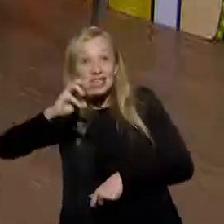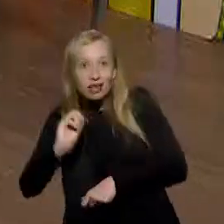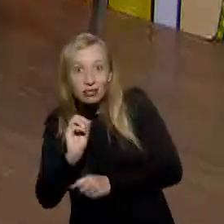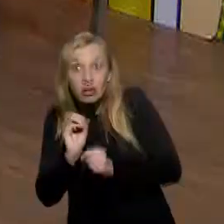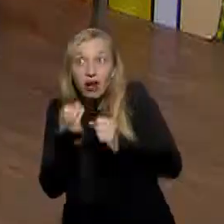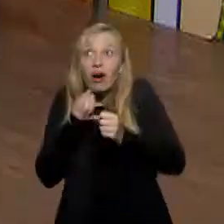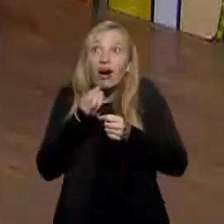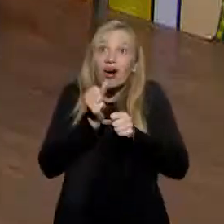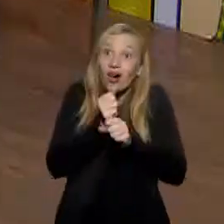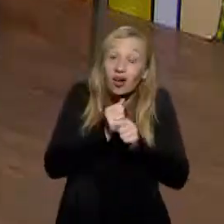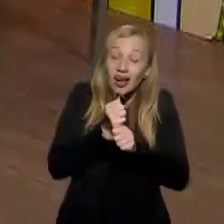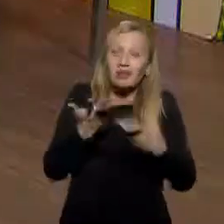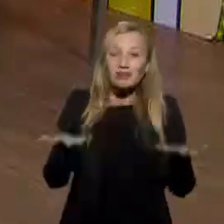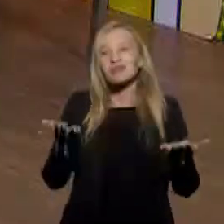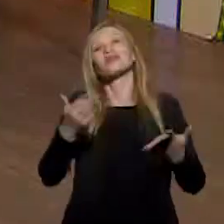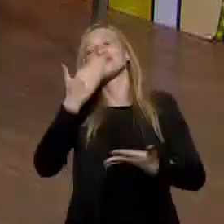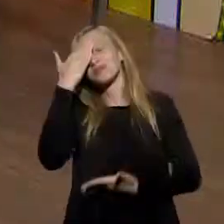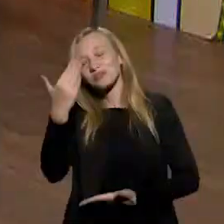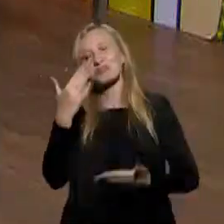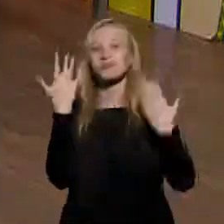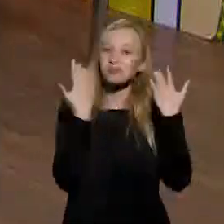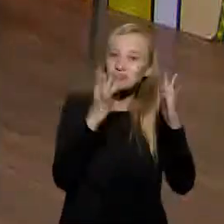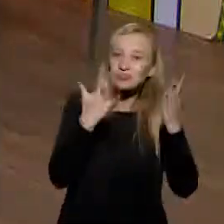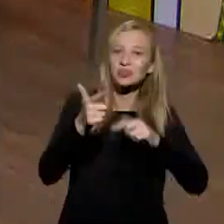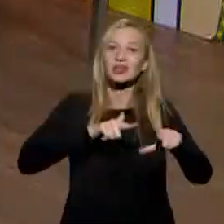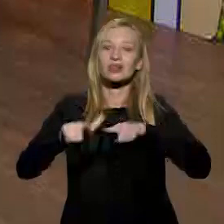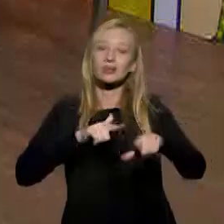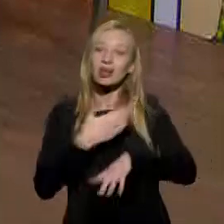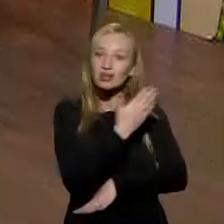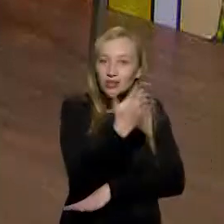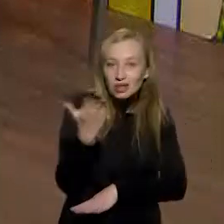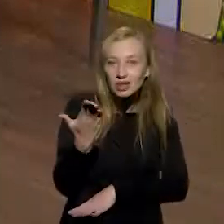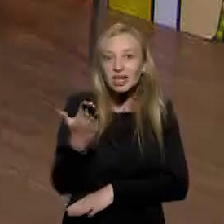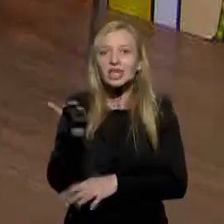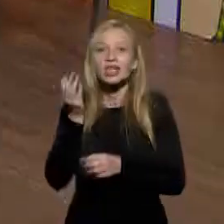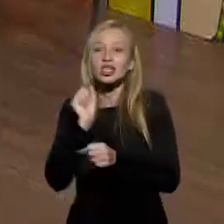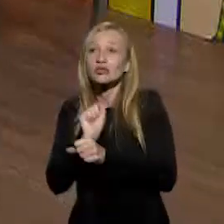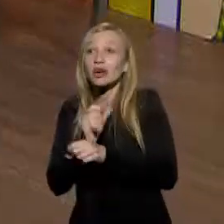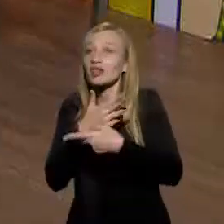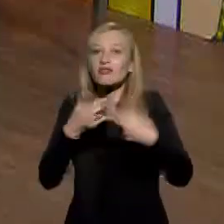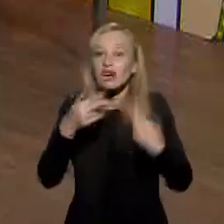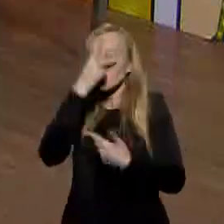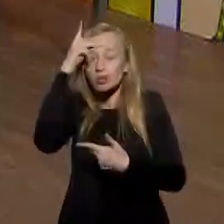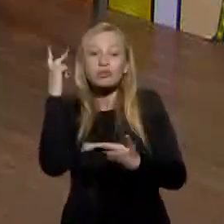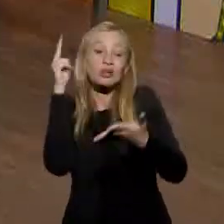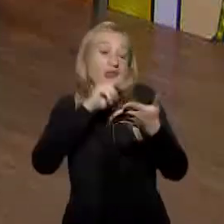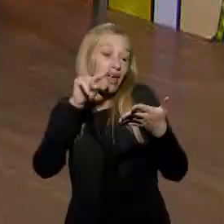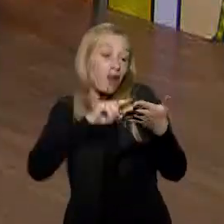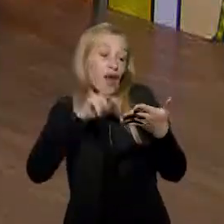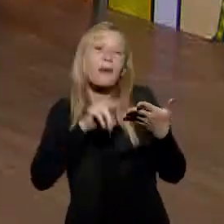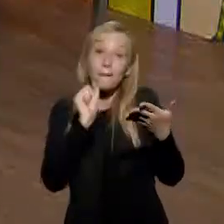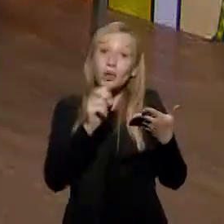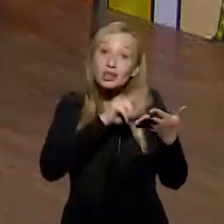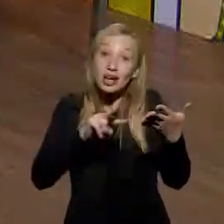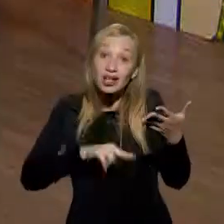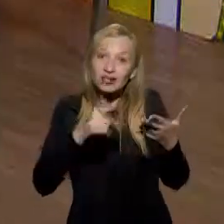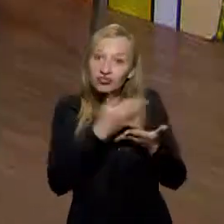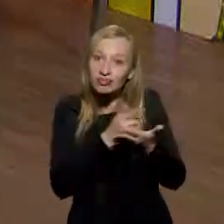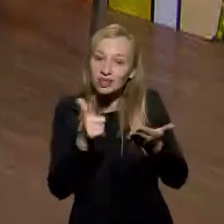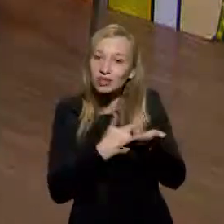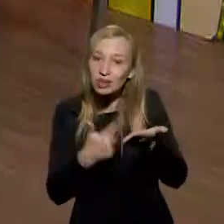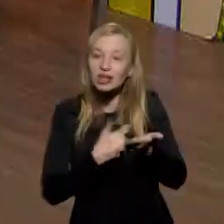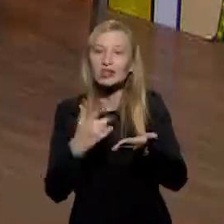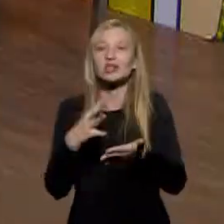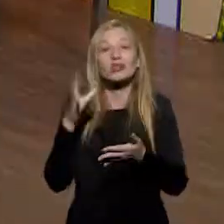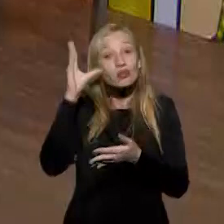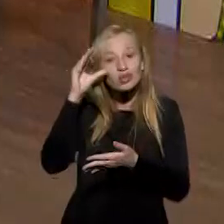30 anos muito obrigado parabéns pelo trabalho de muito obrigado que muitas pessoas lêem possam ler esse livro